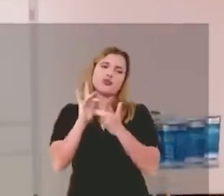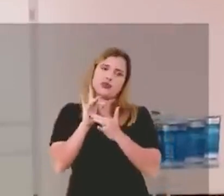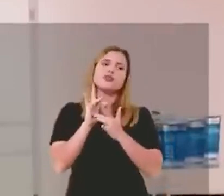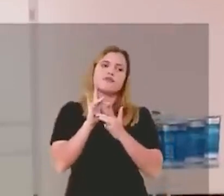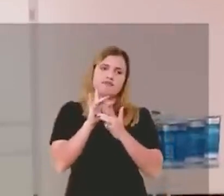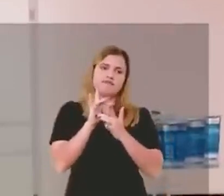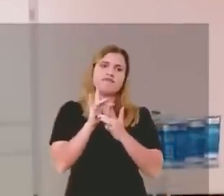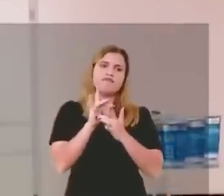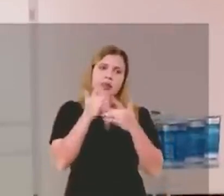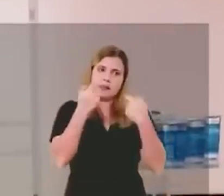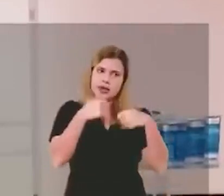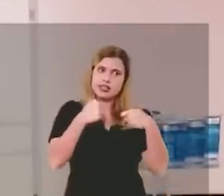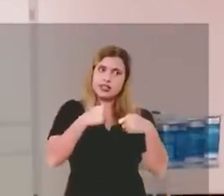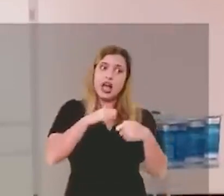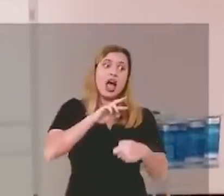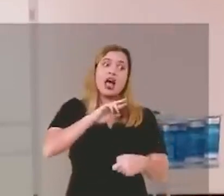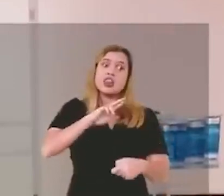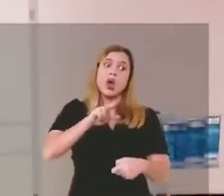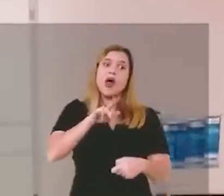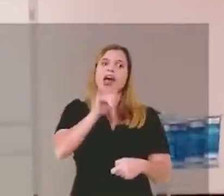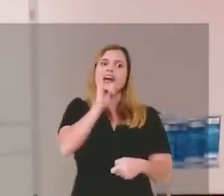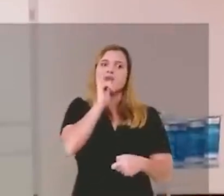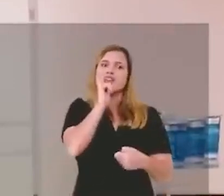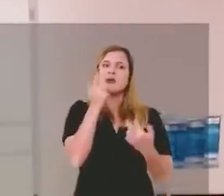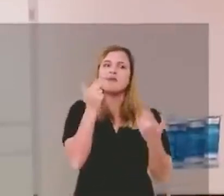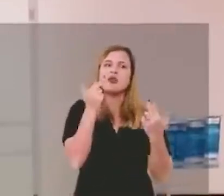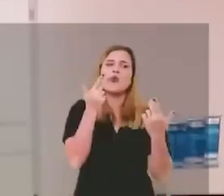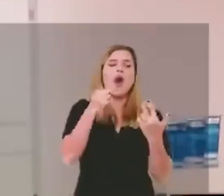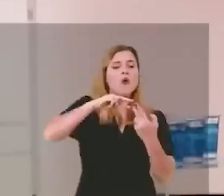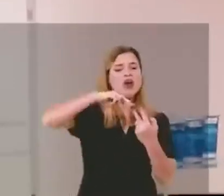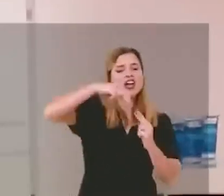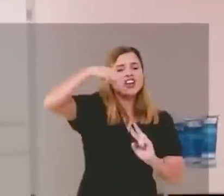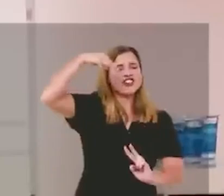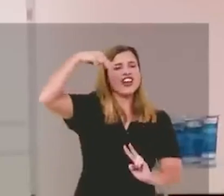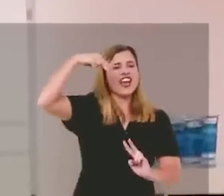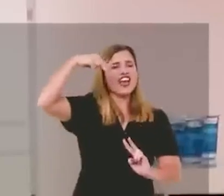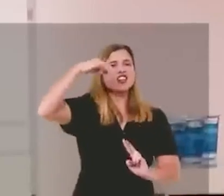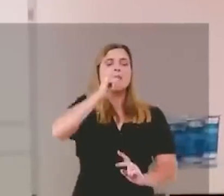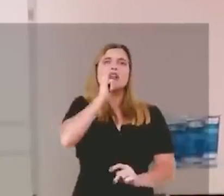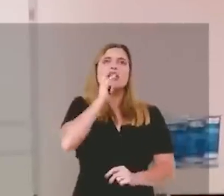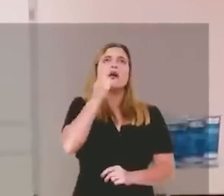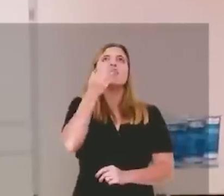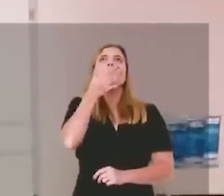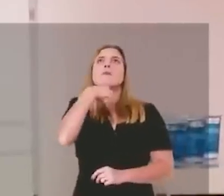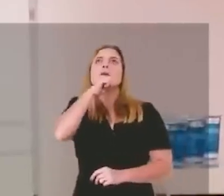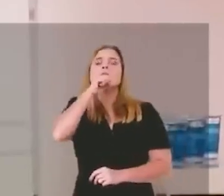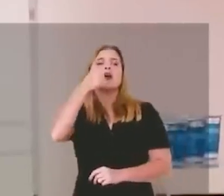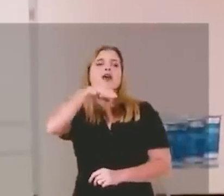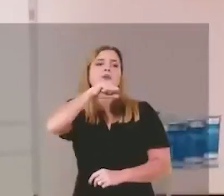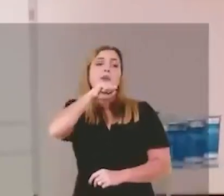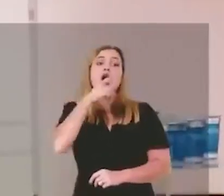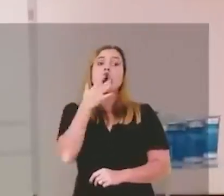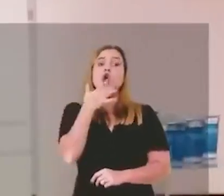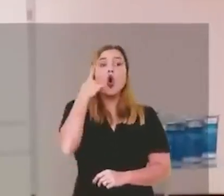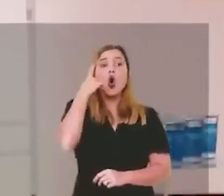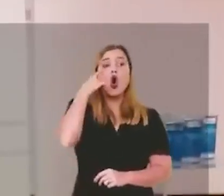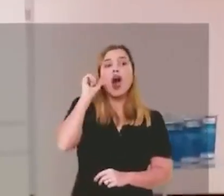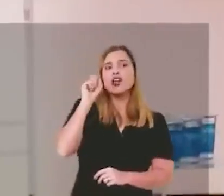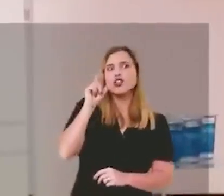aí meu irmão, você está firme na sua salvação? A pessoa responde, é claro, eu sou presbiteriano desde o